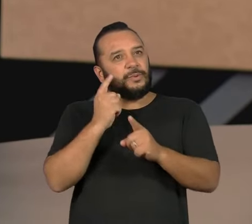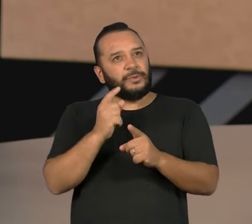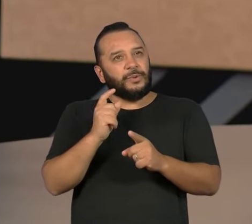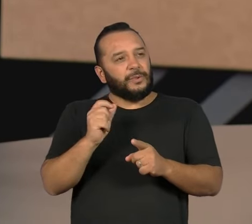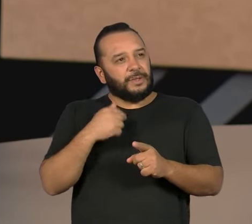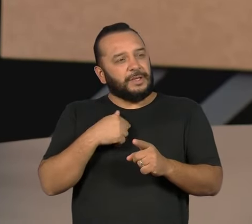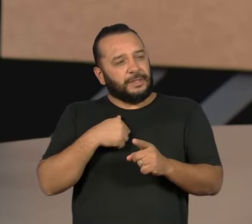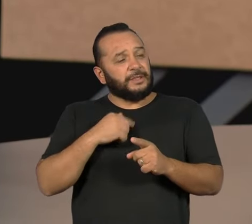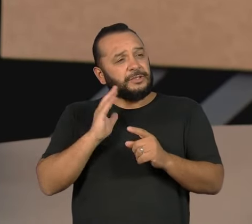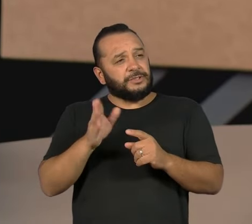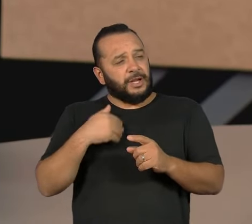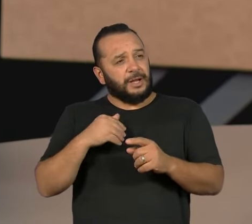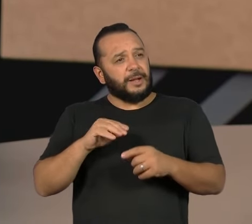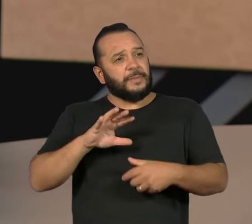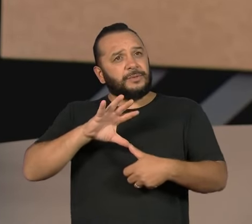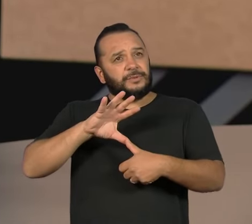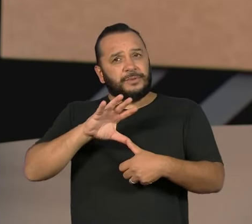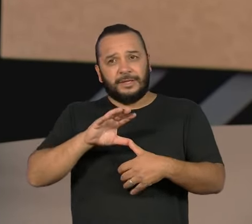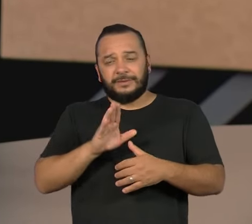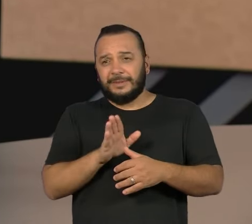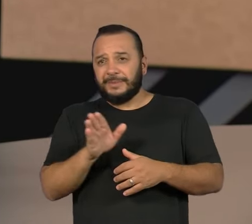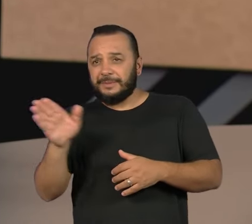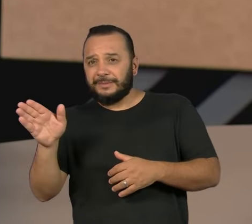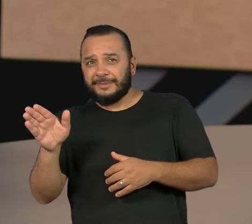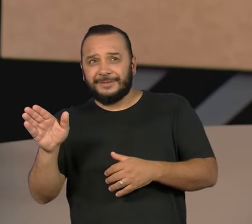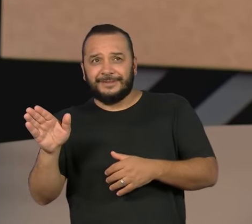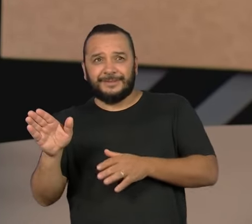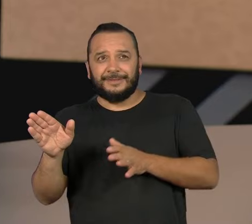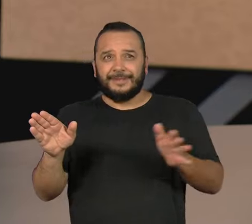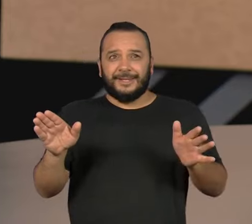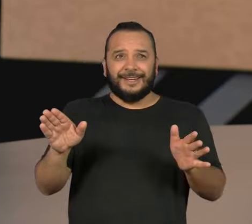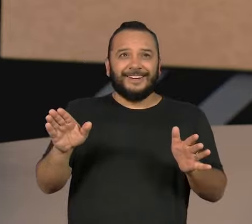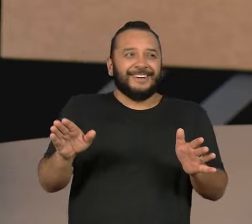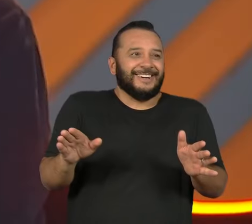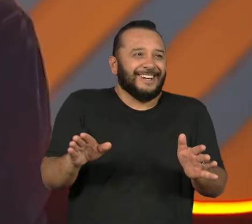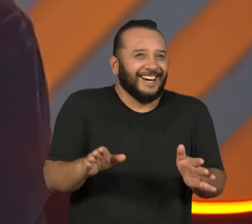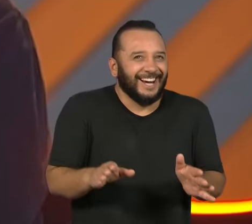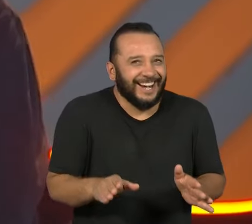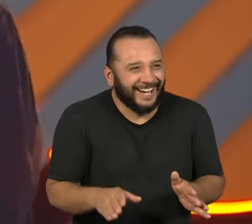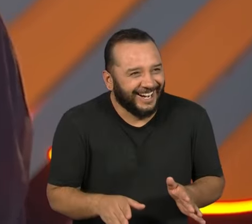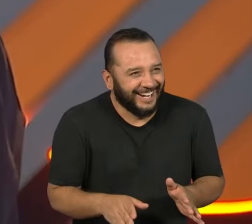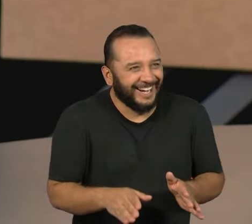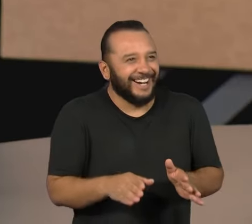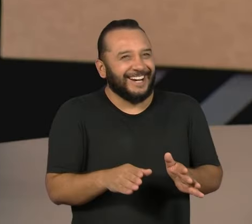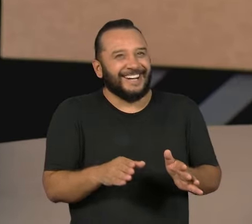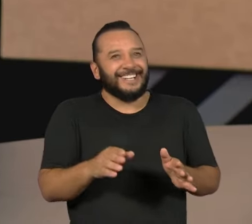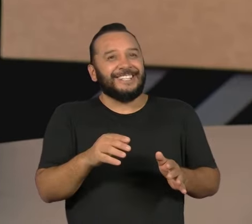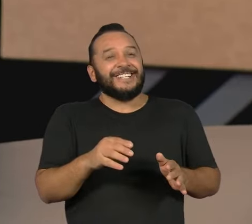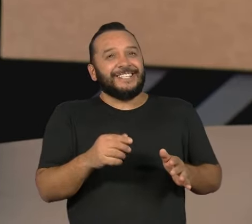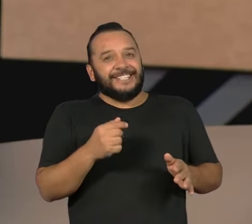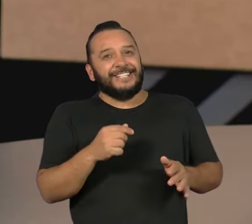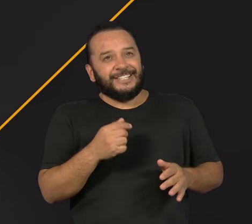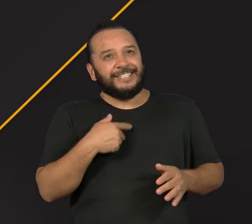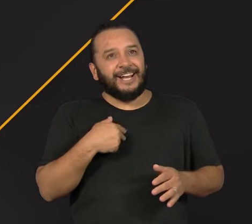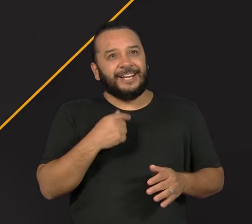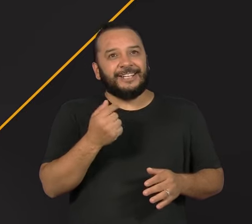do sul da América do Sul e ficou em dúvida se ela ia para o Atlântico ou para o Pacífico. E ela foi separando assim,